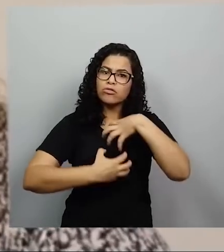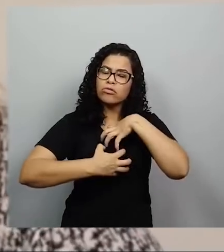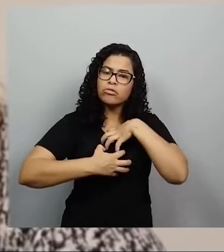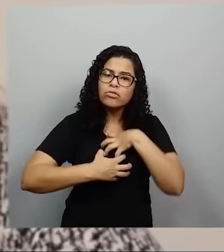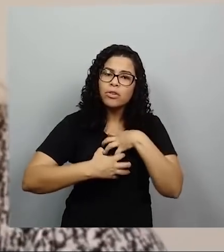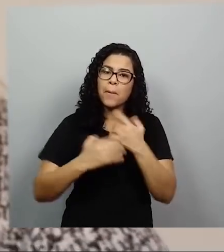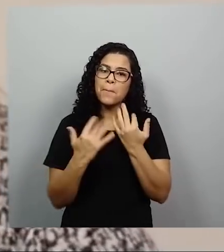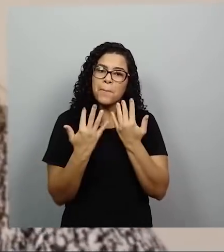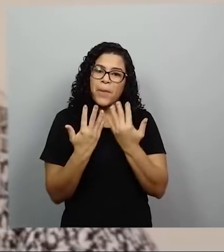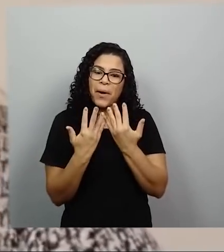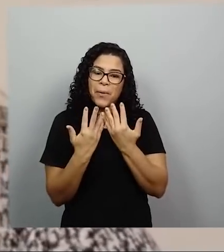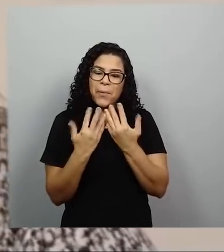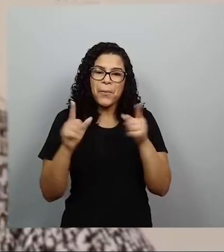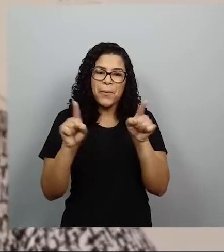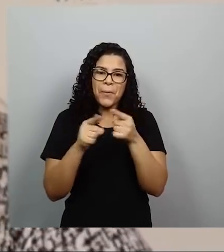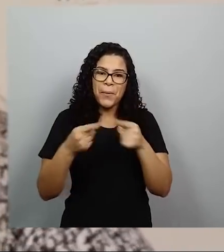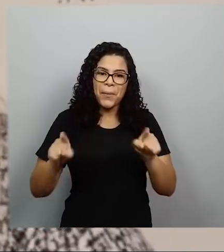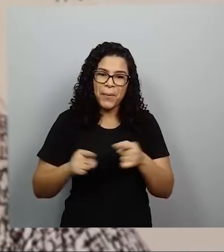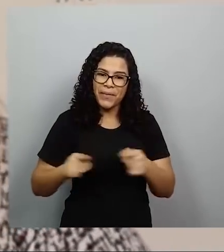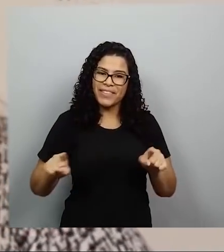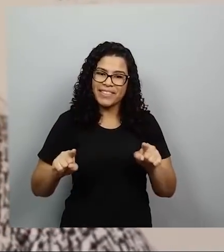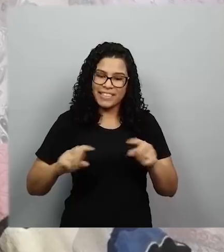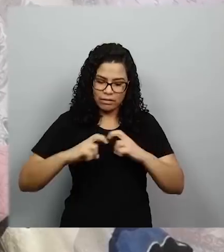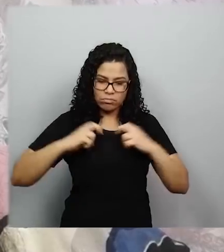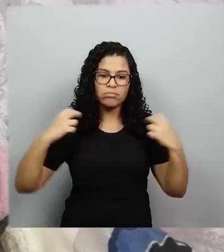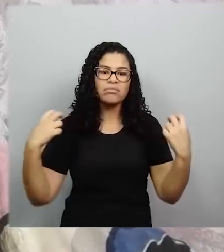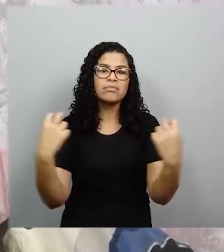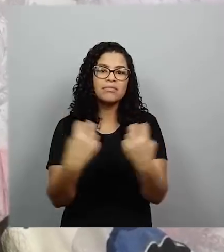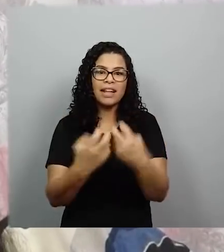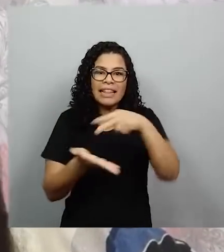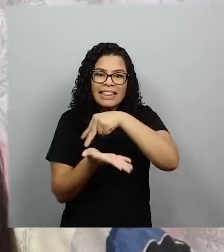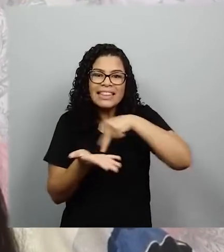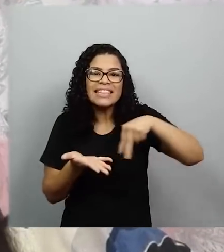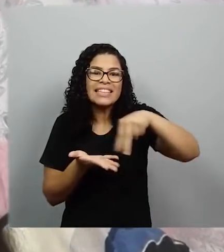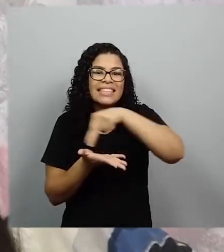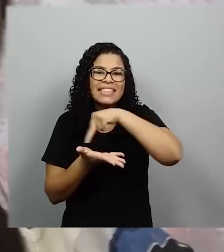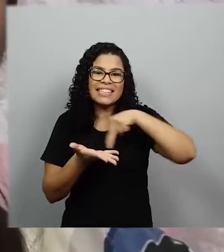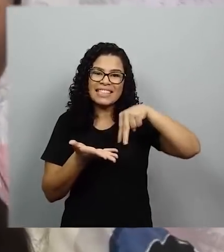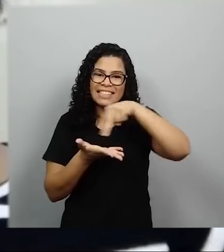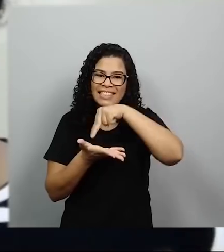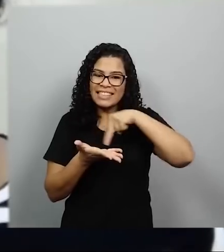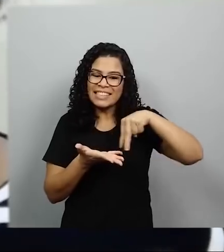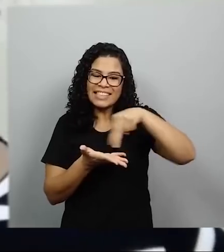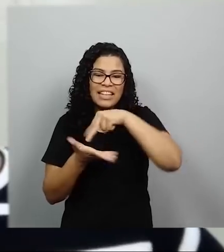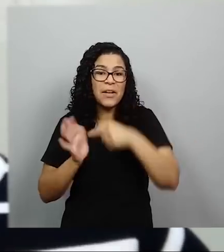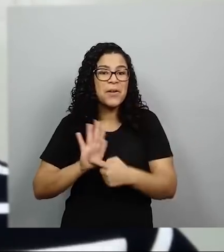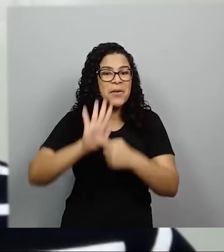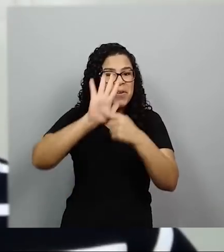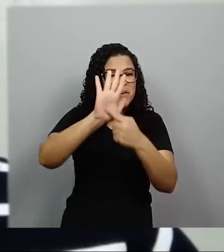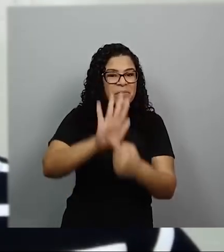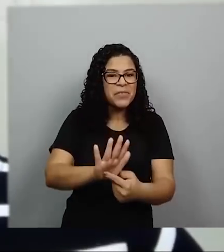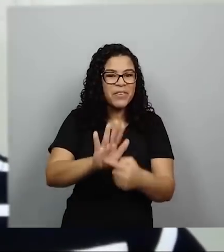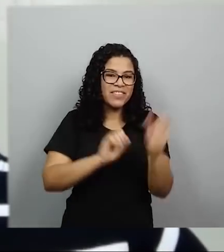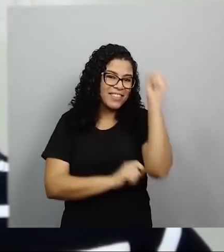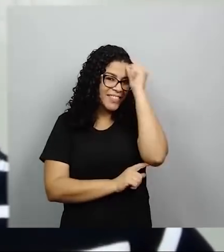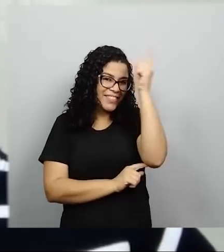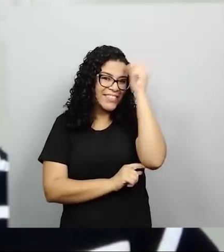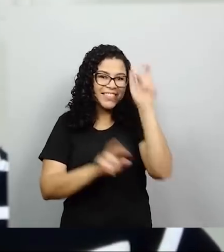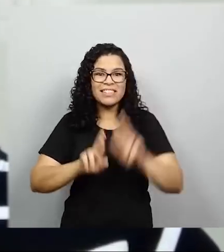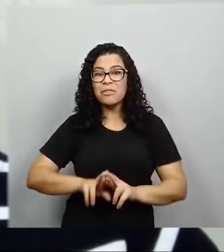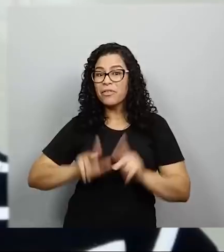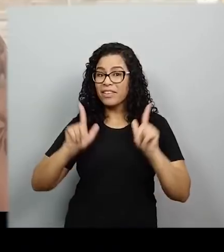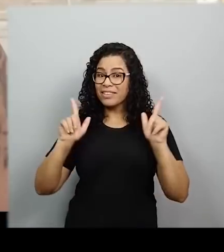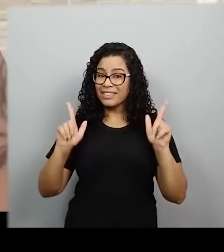o calor das mãos nas cantigas de roda, enquanto dançamos os ritmos que representam as diferentes